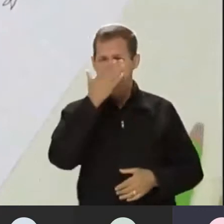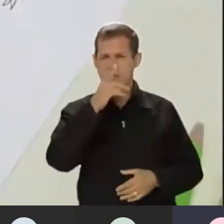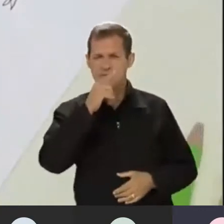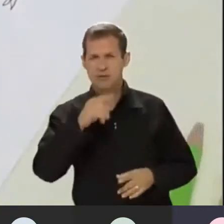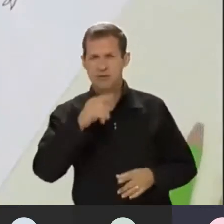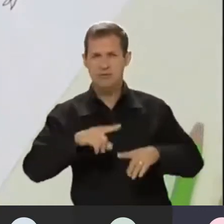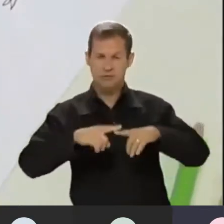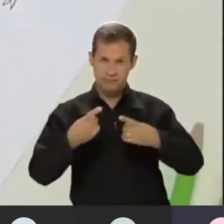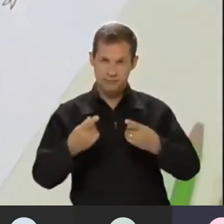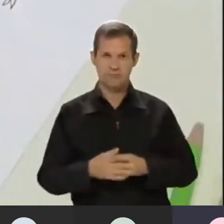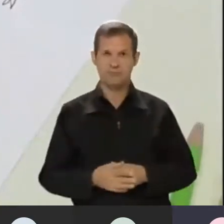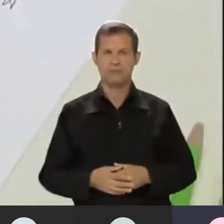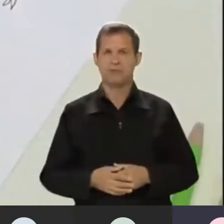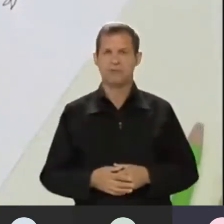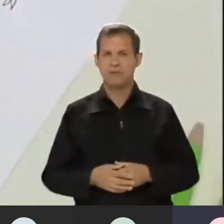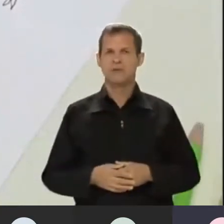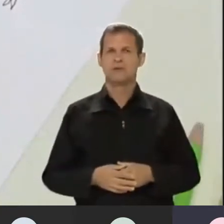d'água.